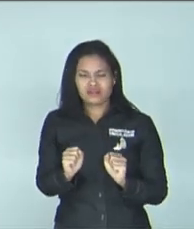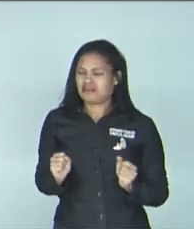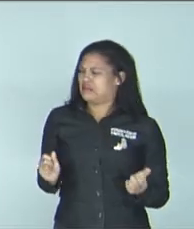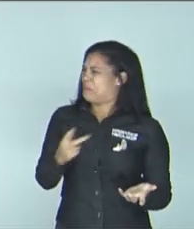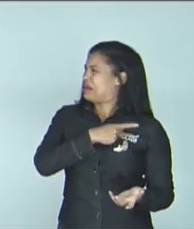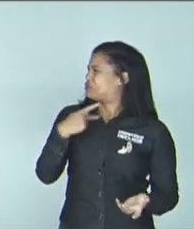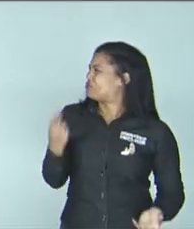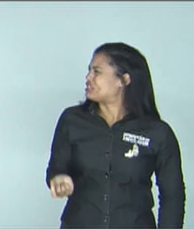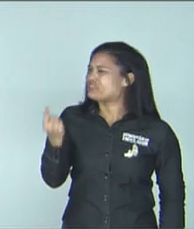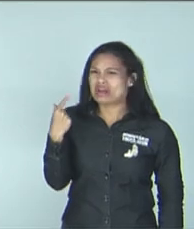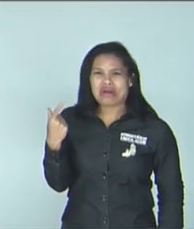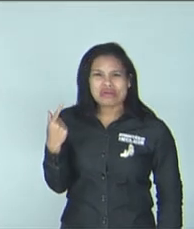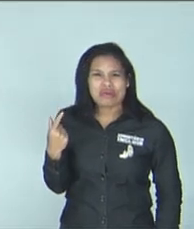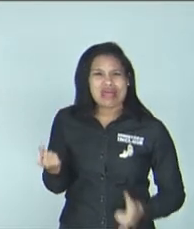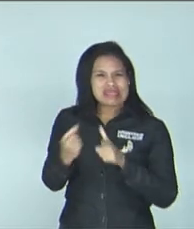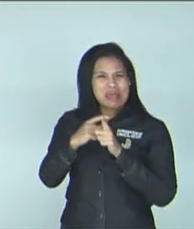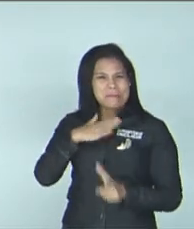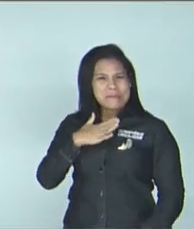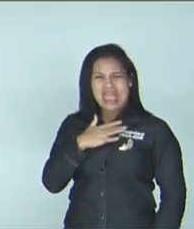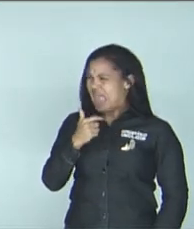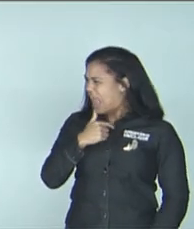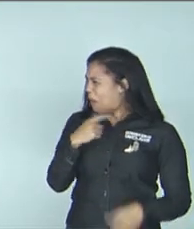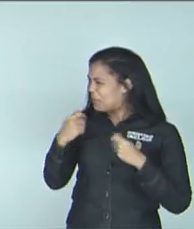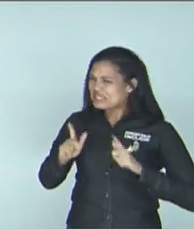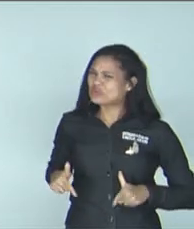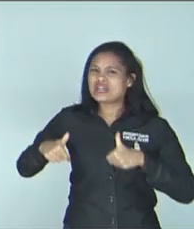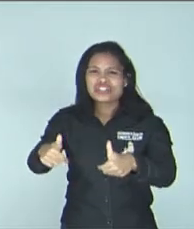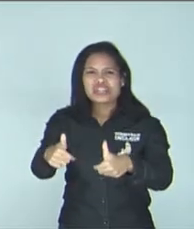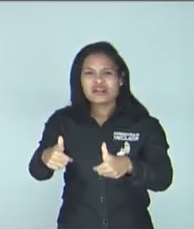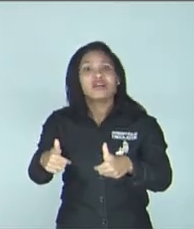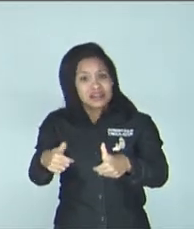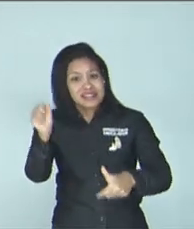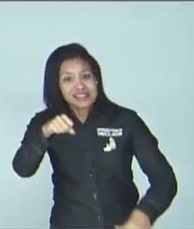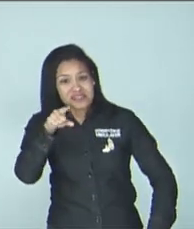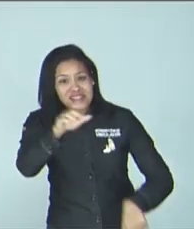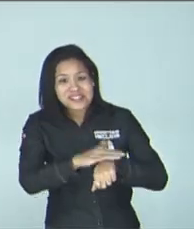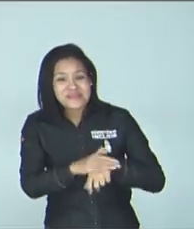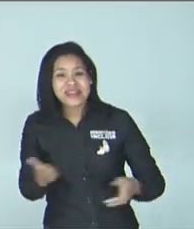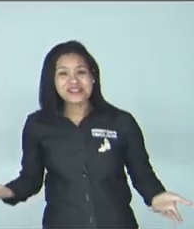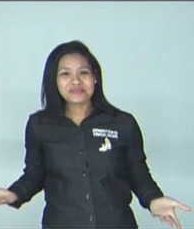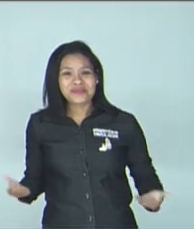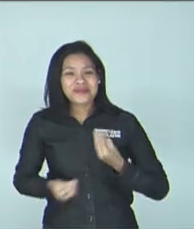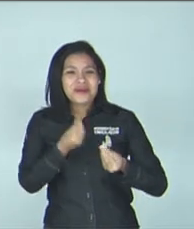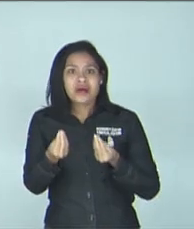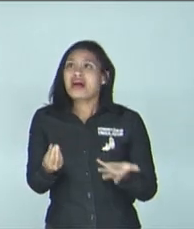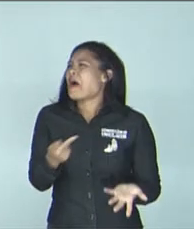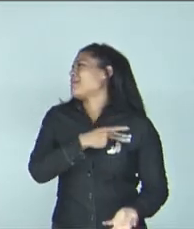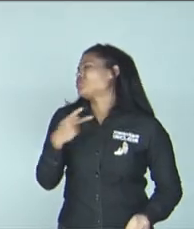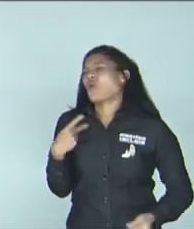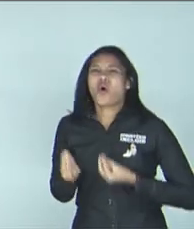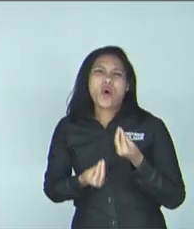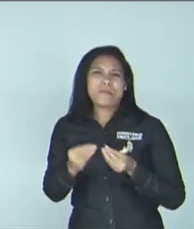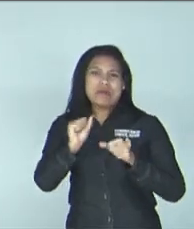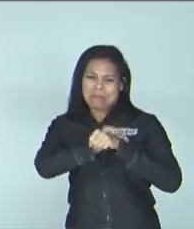pode ir embora sim se depender de você se pode ir embora talvez você liga para pastor fiquei que não quer que não